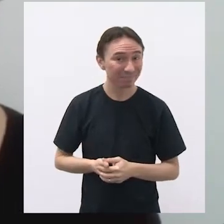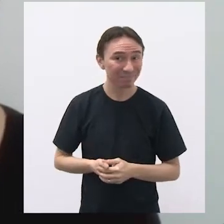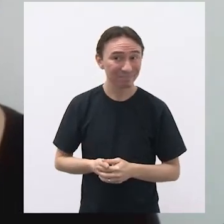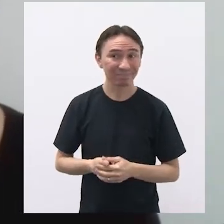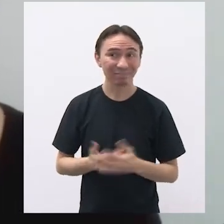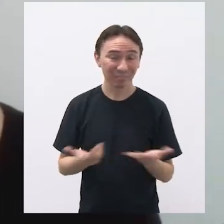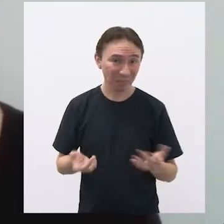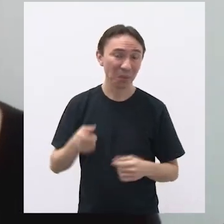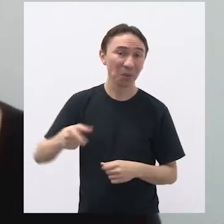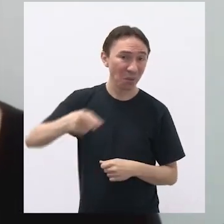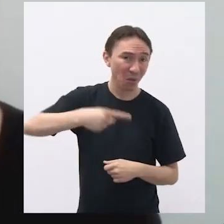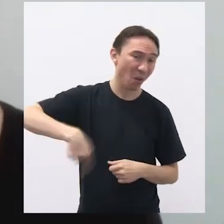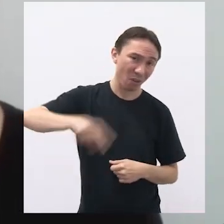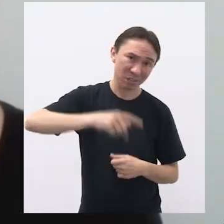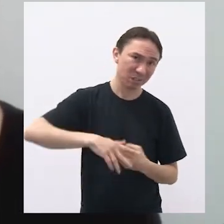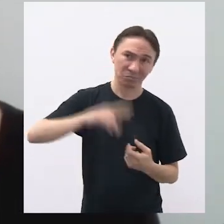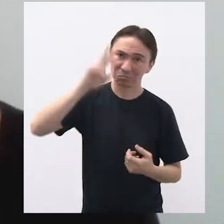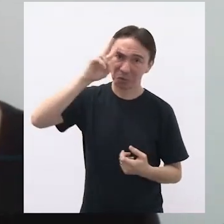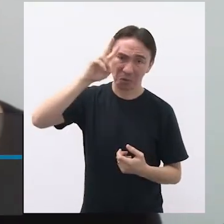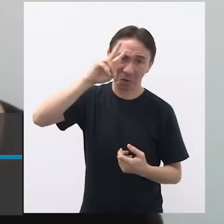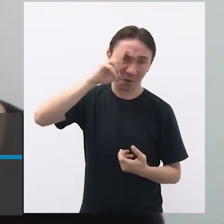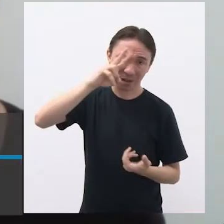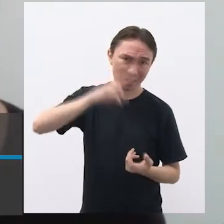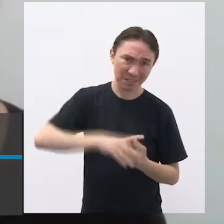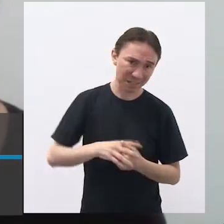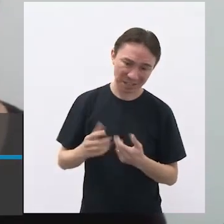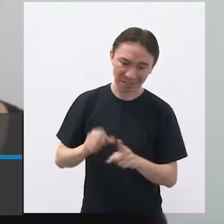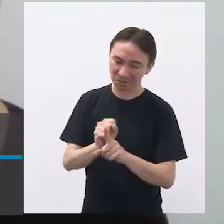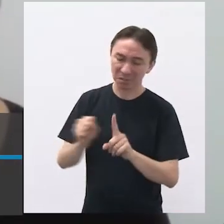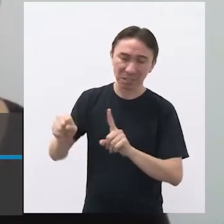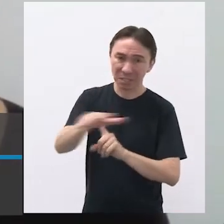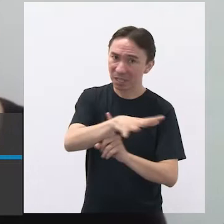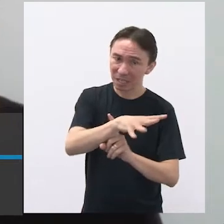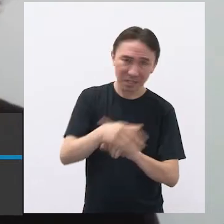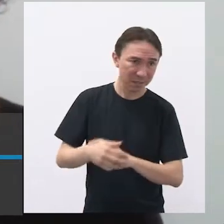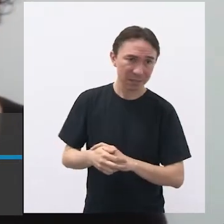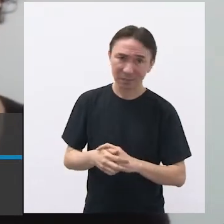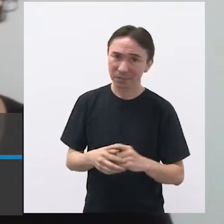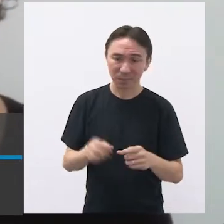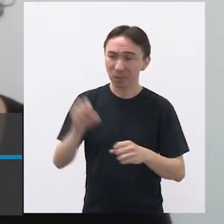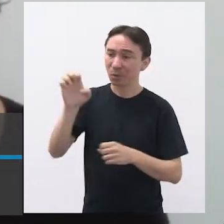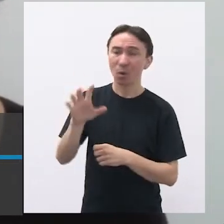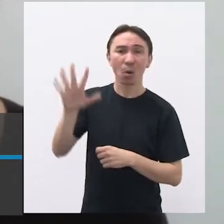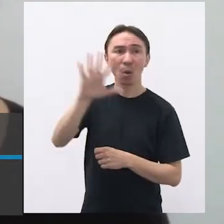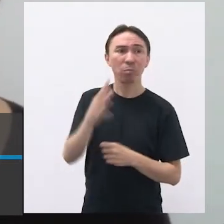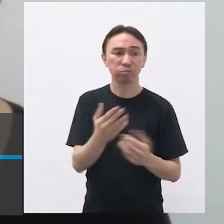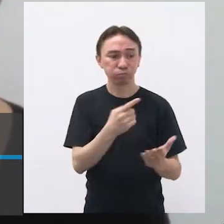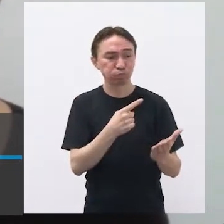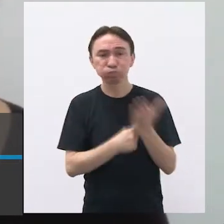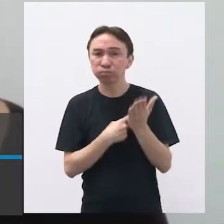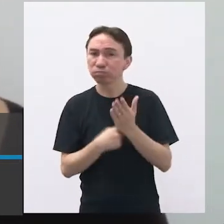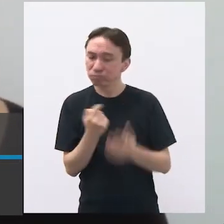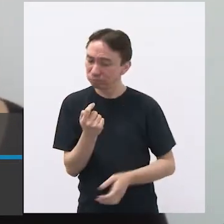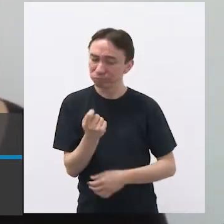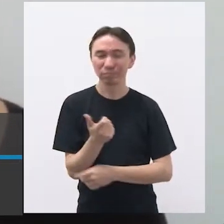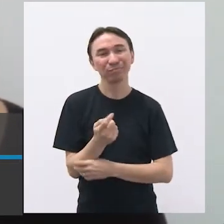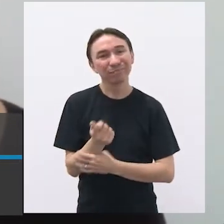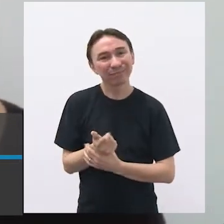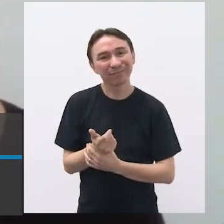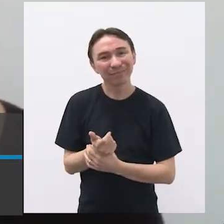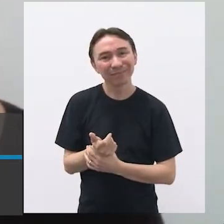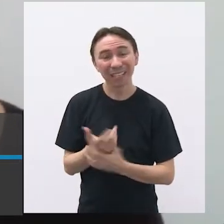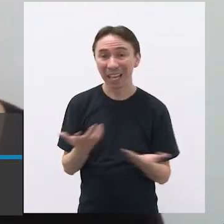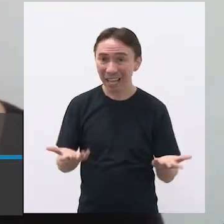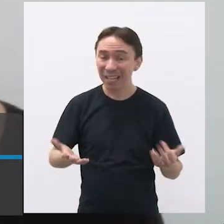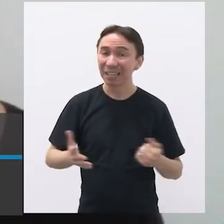a nossa história enquanto formação de uma sociedade. Mas que, de outro modo, a gente tem